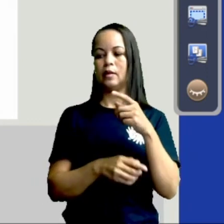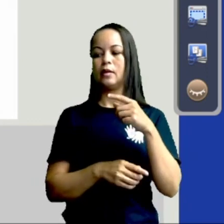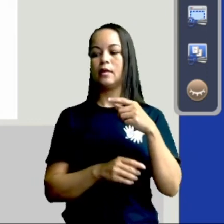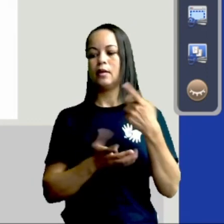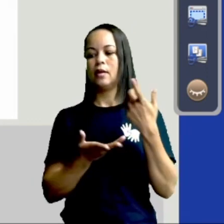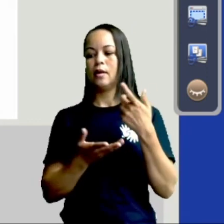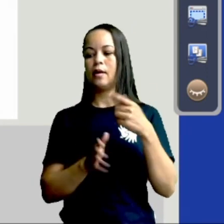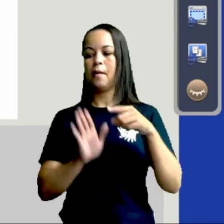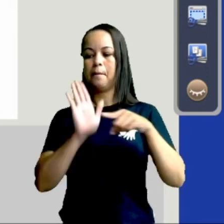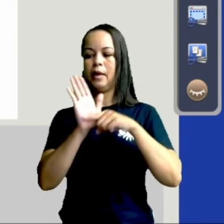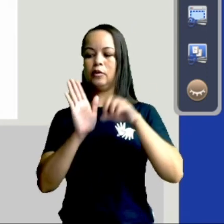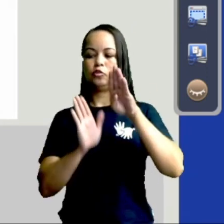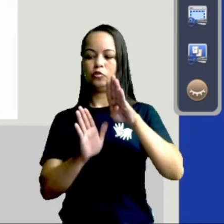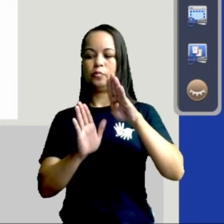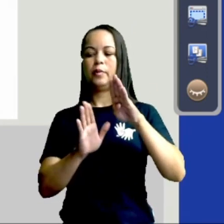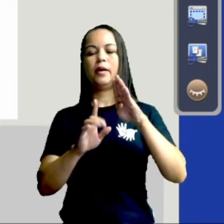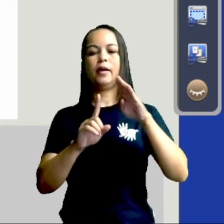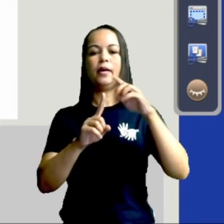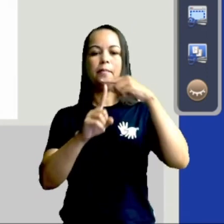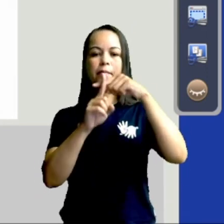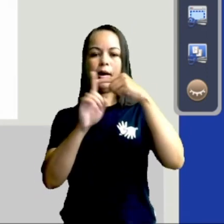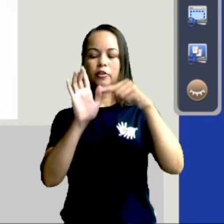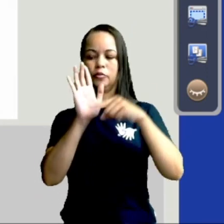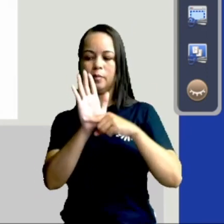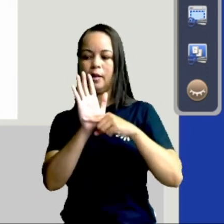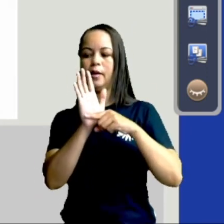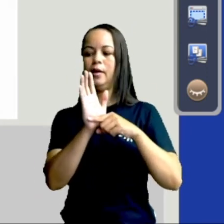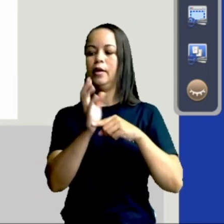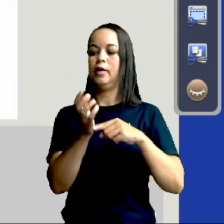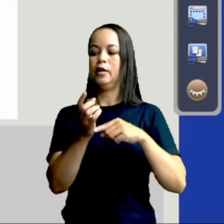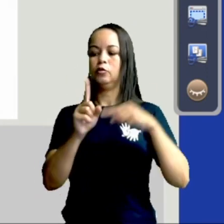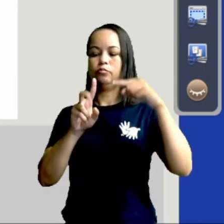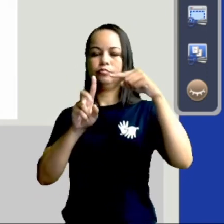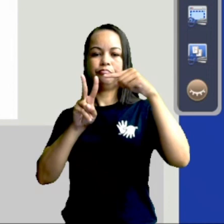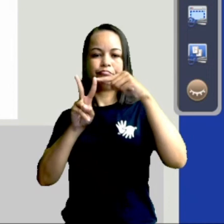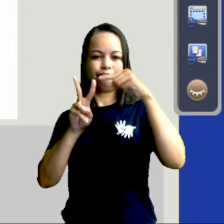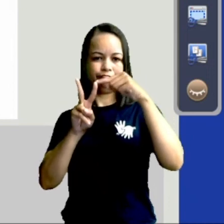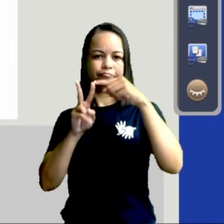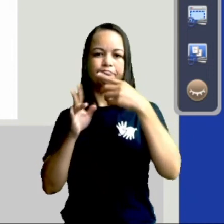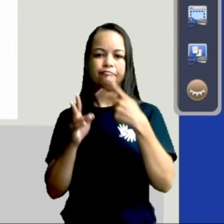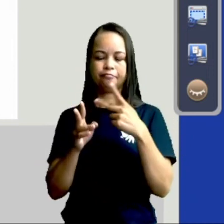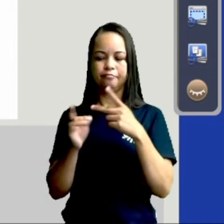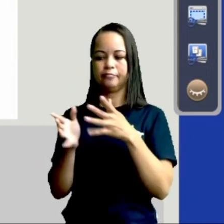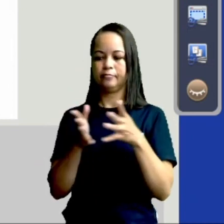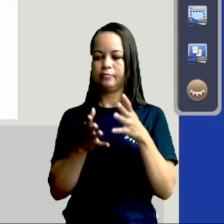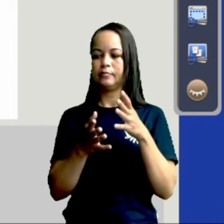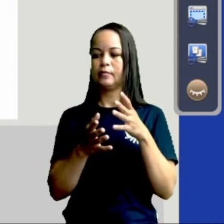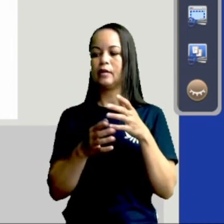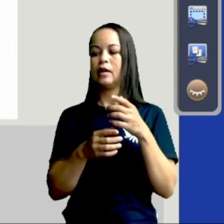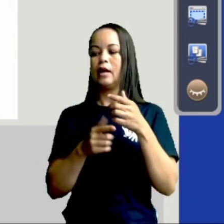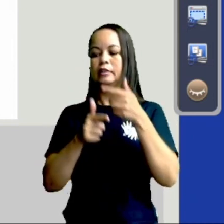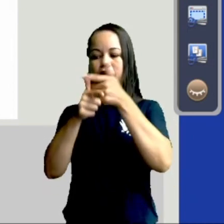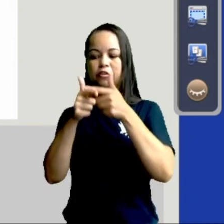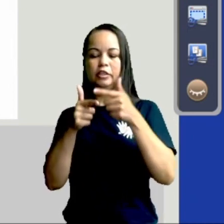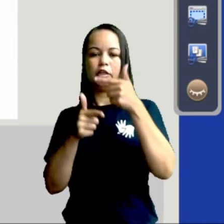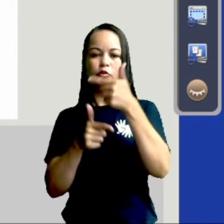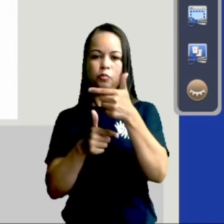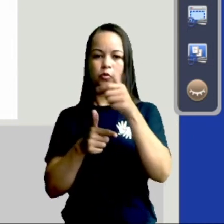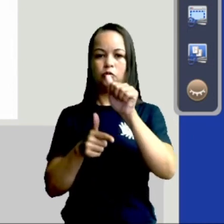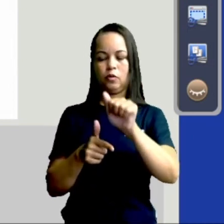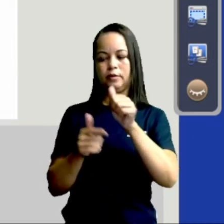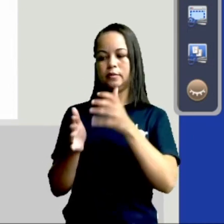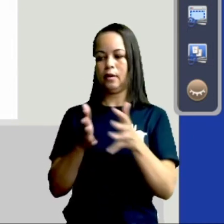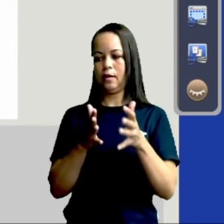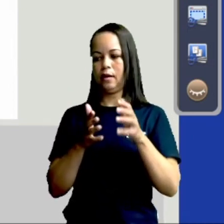delta dividido por 2A. Delta a gente acabou de achar, 225. B e A a gente já identificou aqui. Substitui os